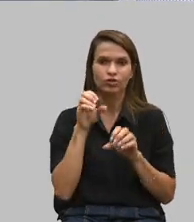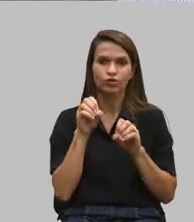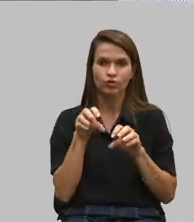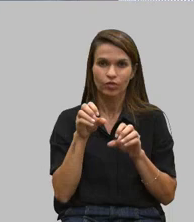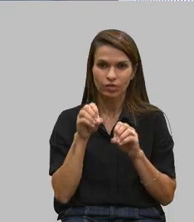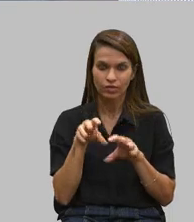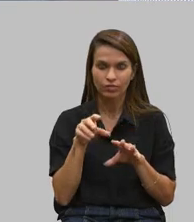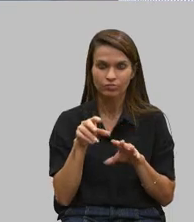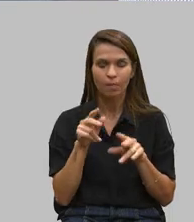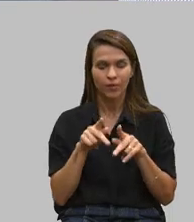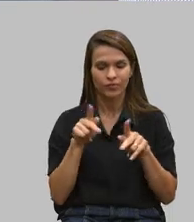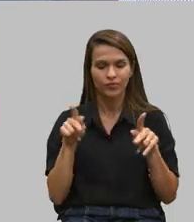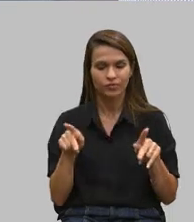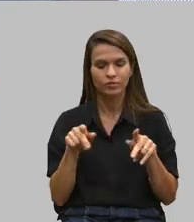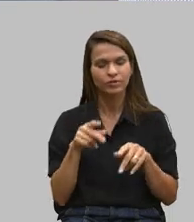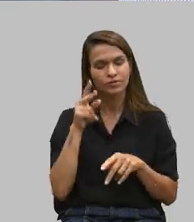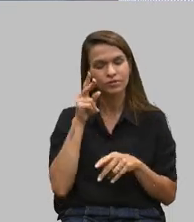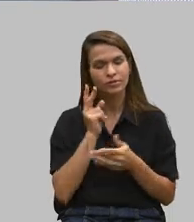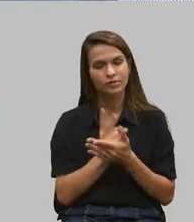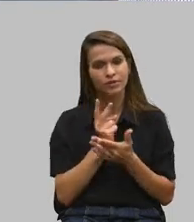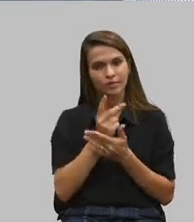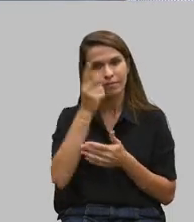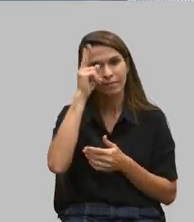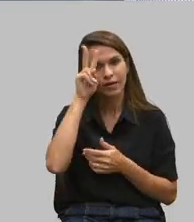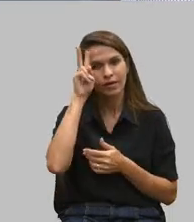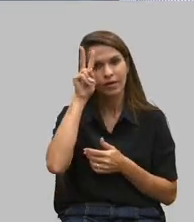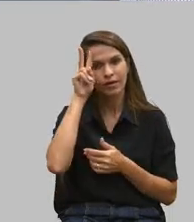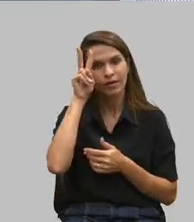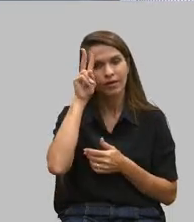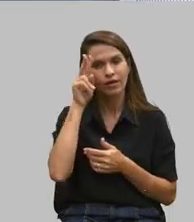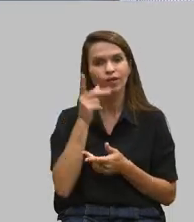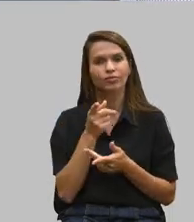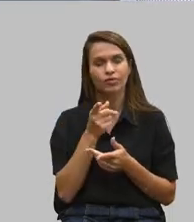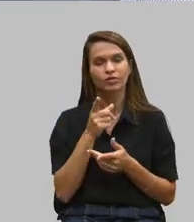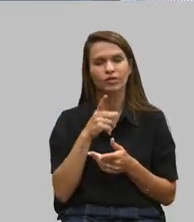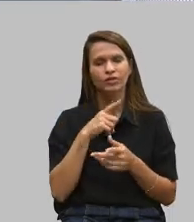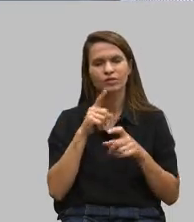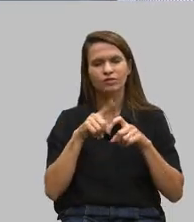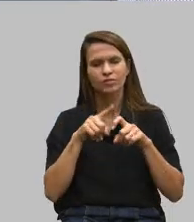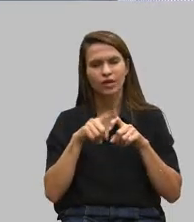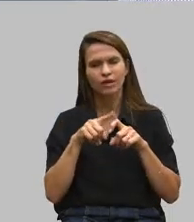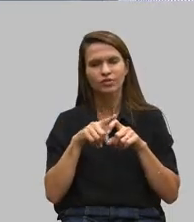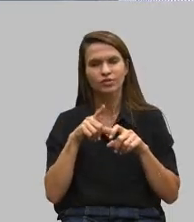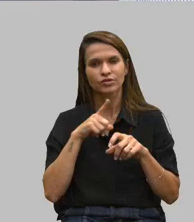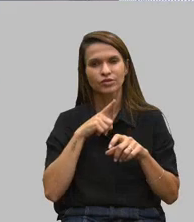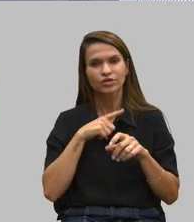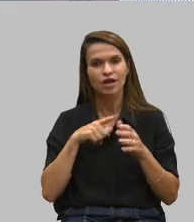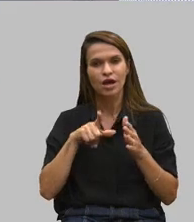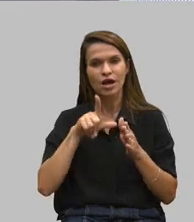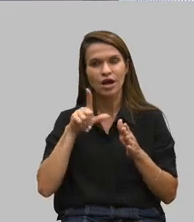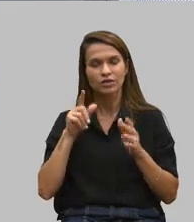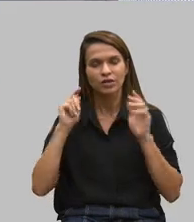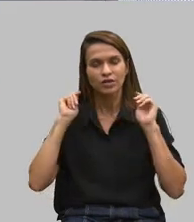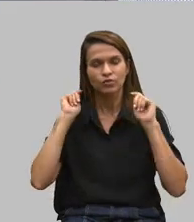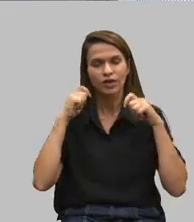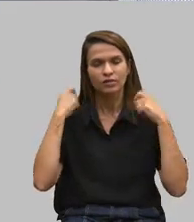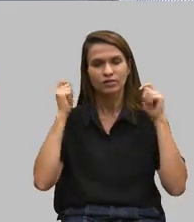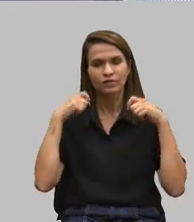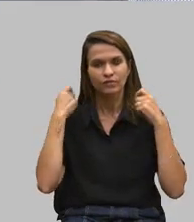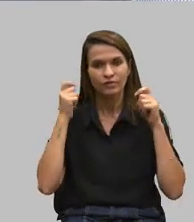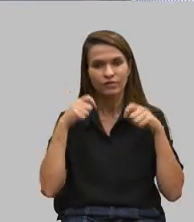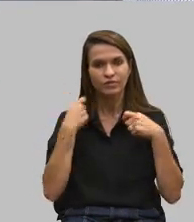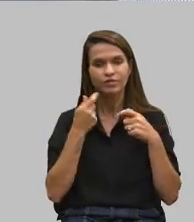sou sempre me lembro dessas consultas que tínhamos né antes da Educação Física eh